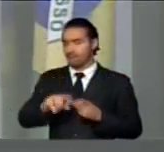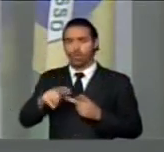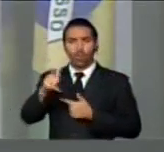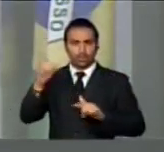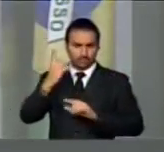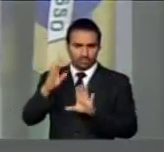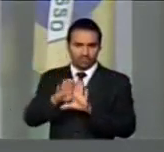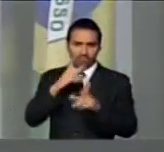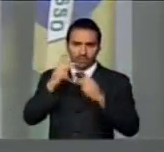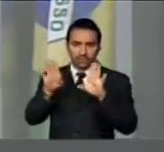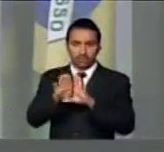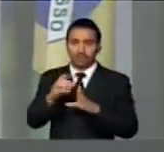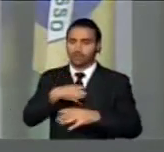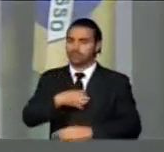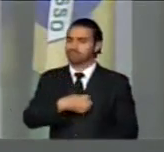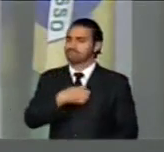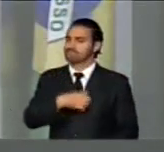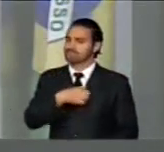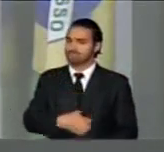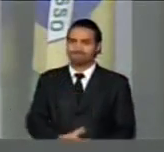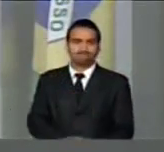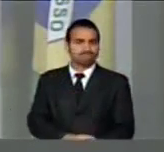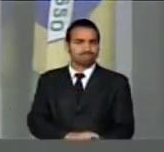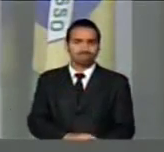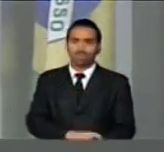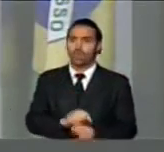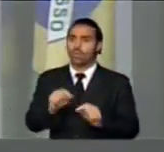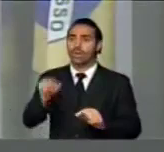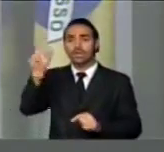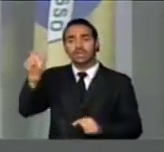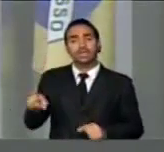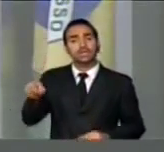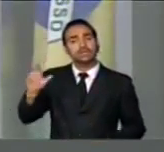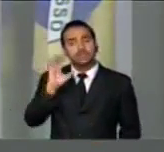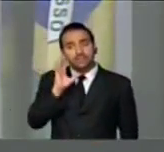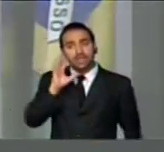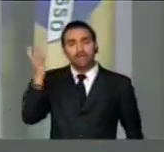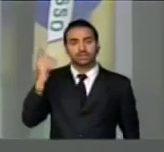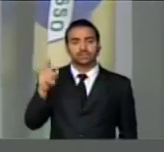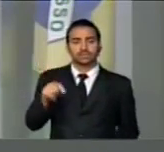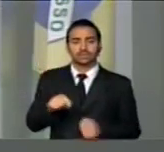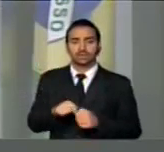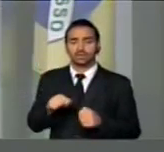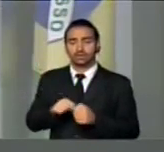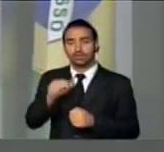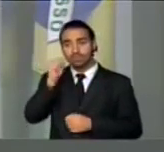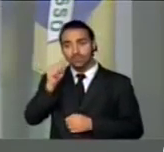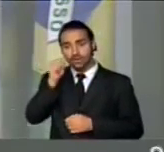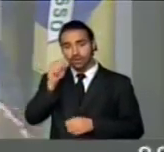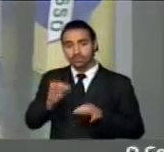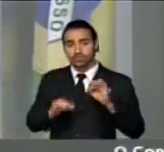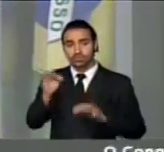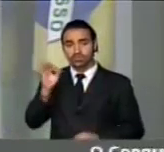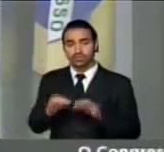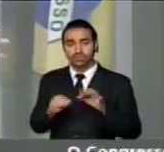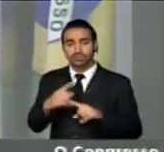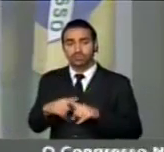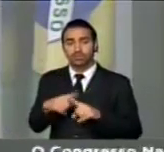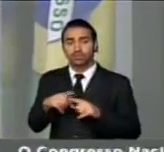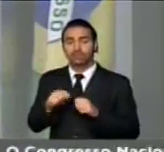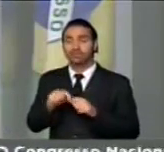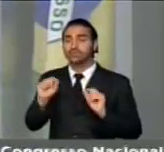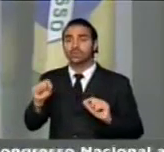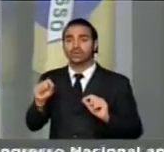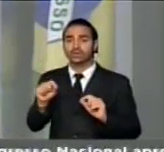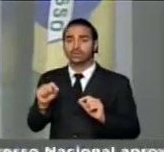deputados, a minha indignação com a decisão proferida por uma juíza, simplesmente tirando do